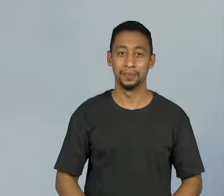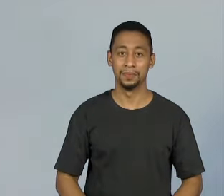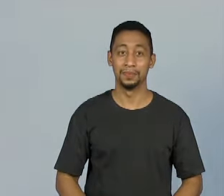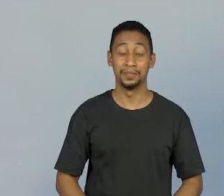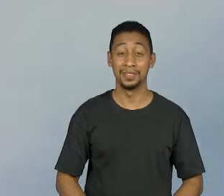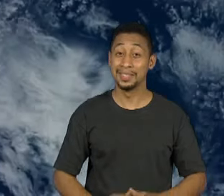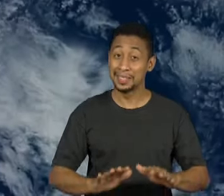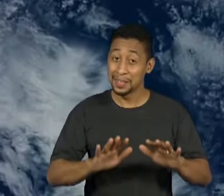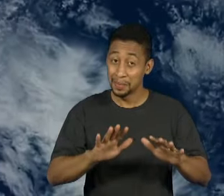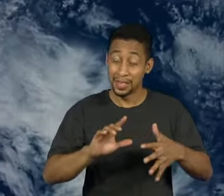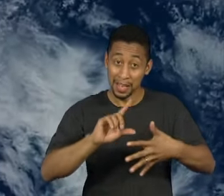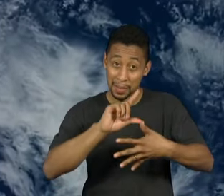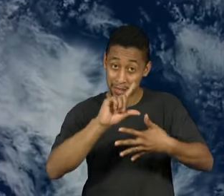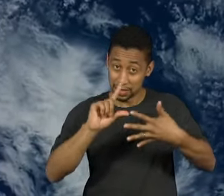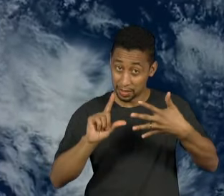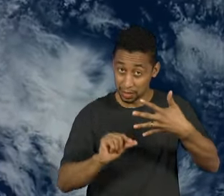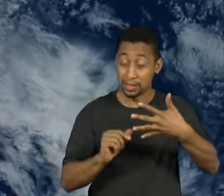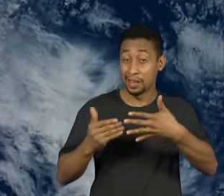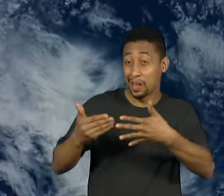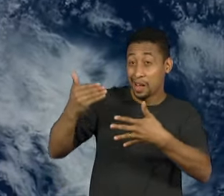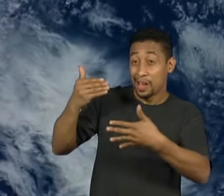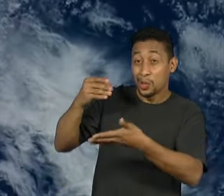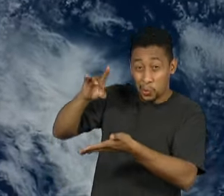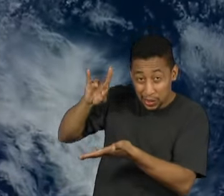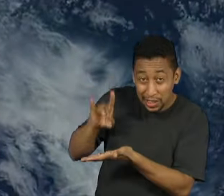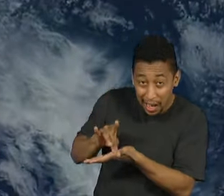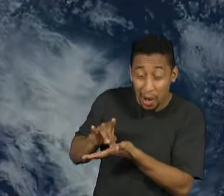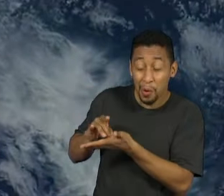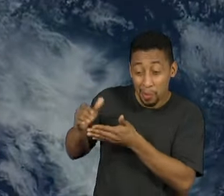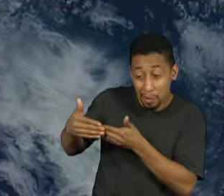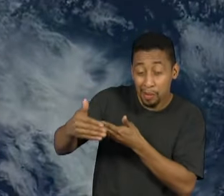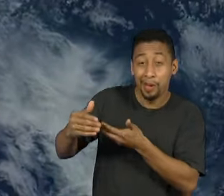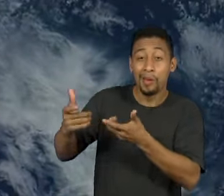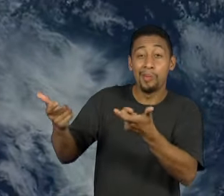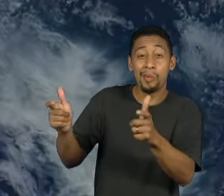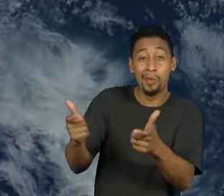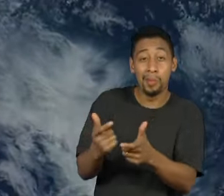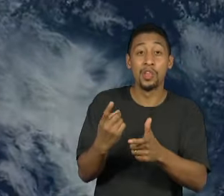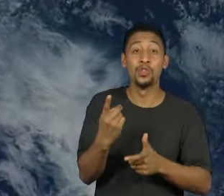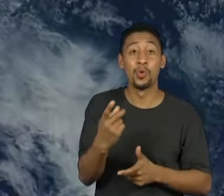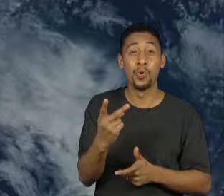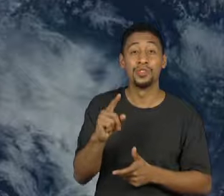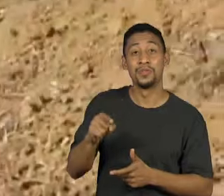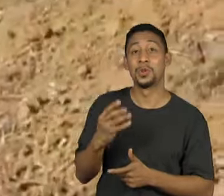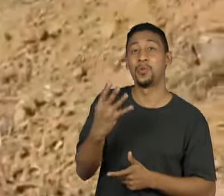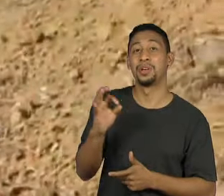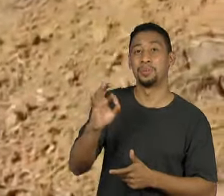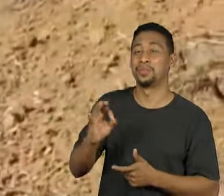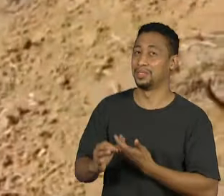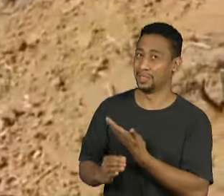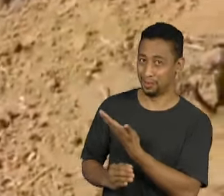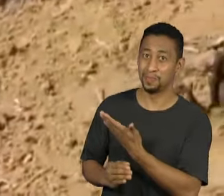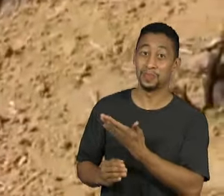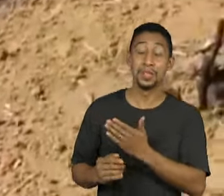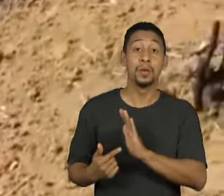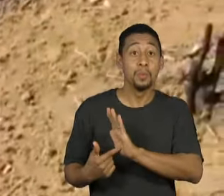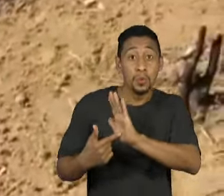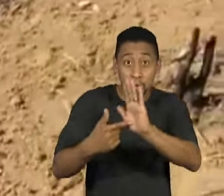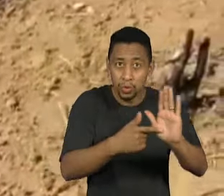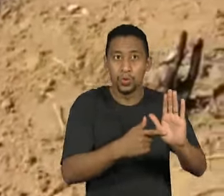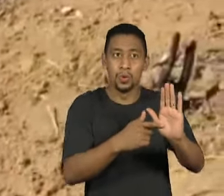Mas a Mata Atlântica originária restam apenas 12,4%. Dados mais recentes do Atlas da